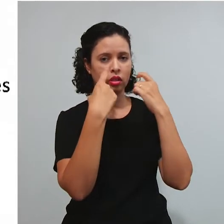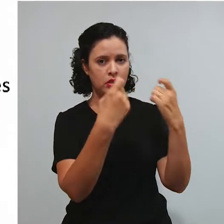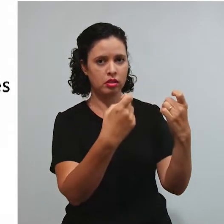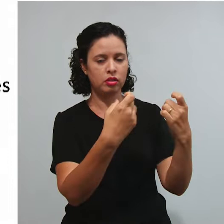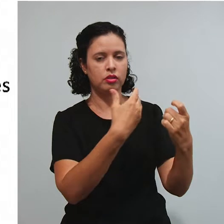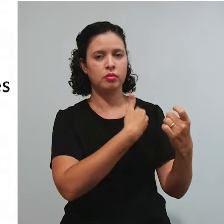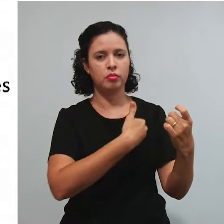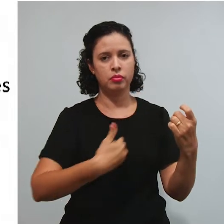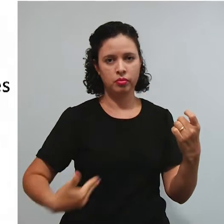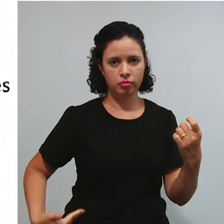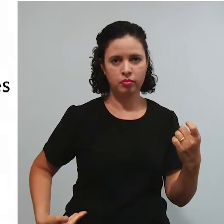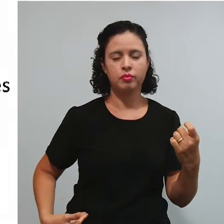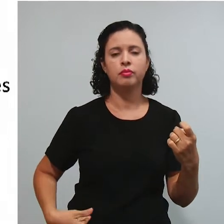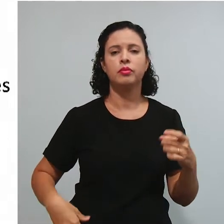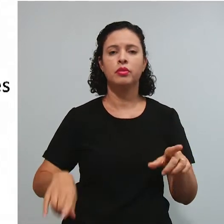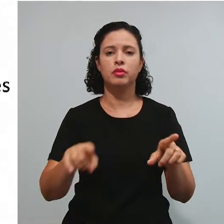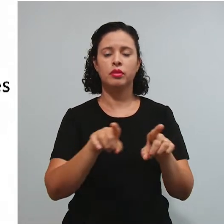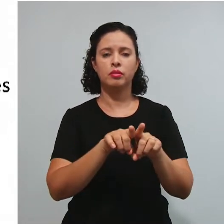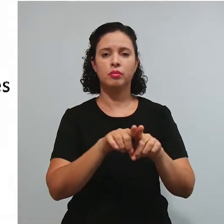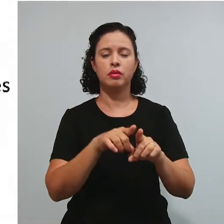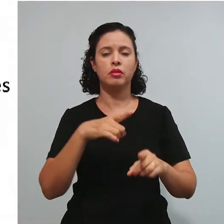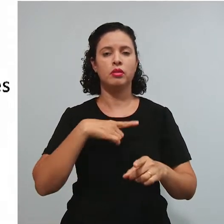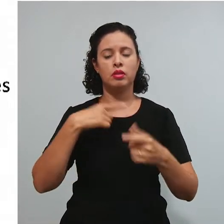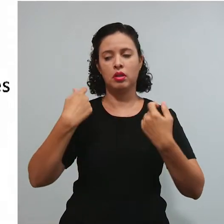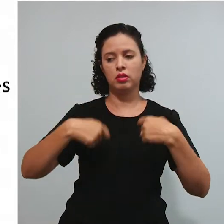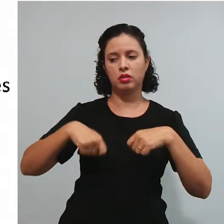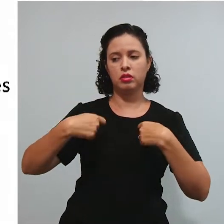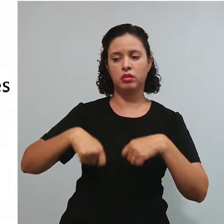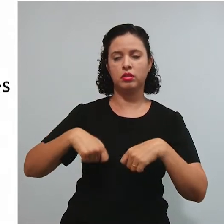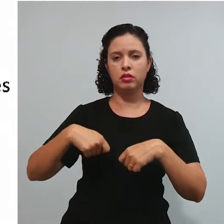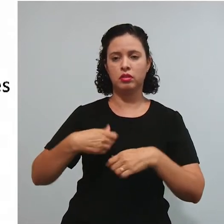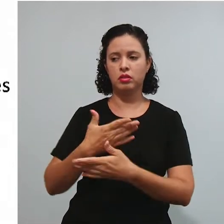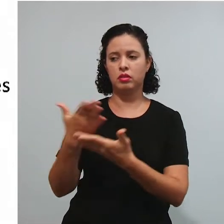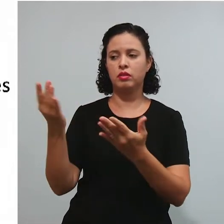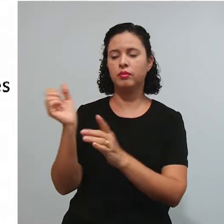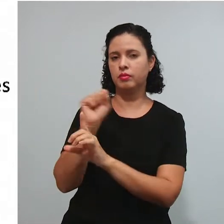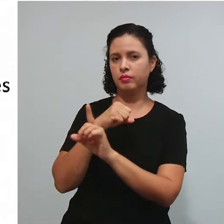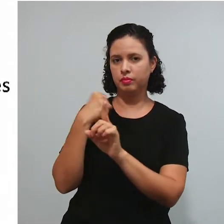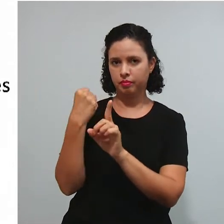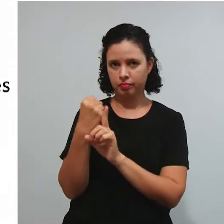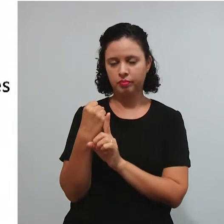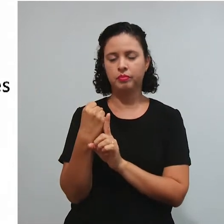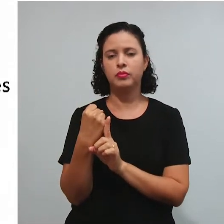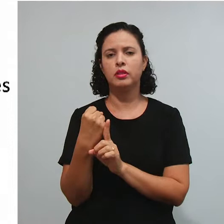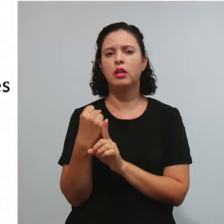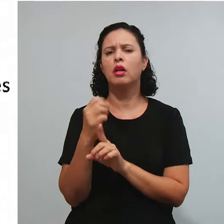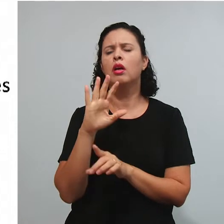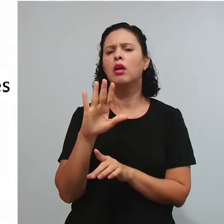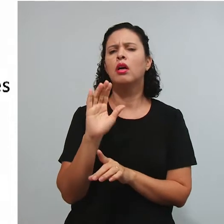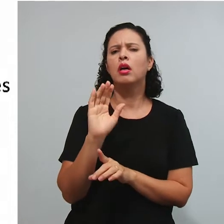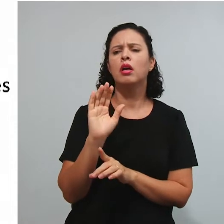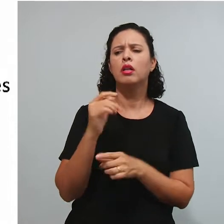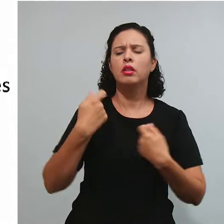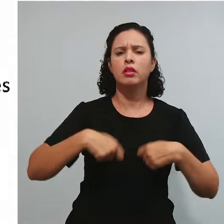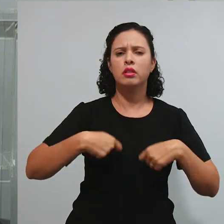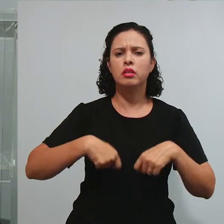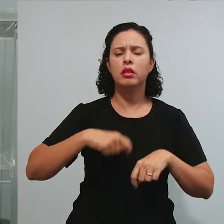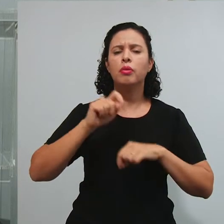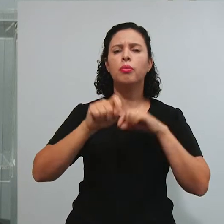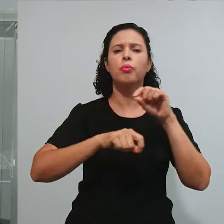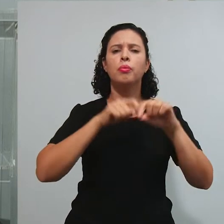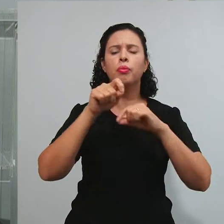interesse público e que abranjam as necessidades da sociedade. Necessidades quais são